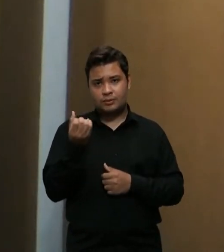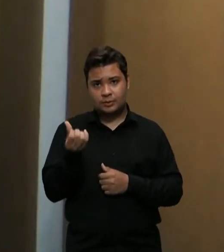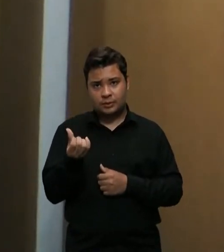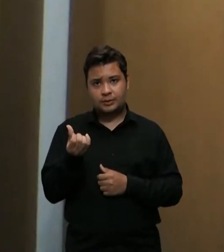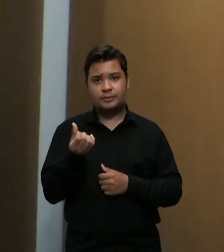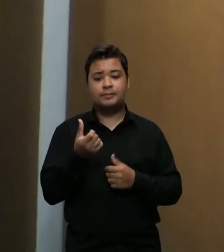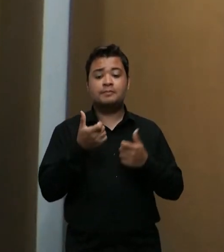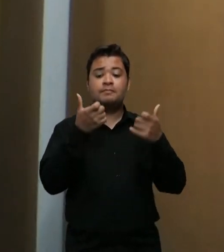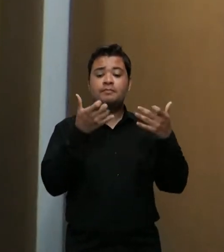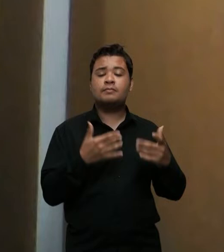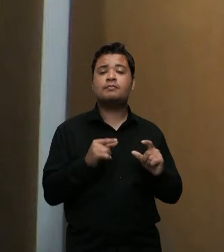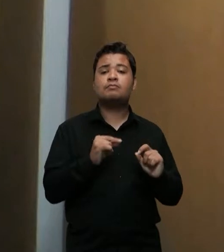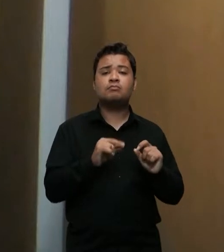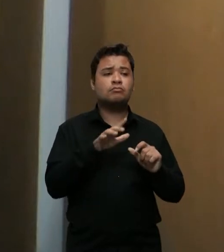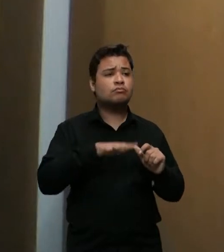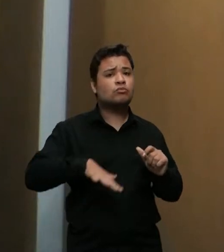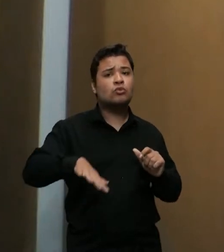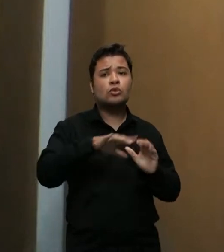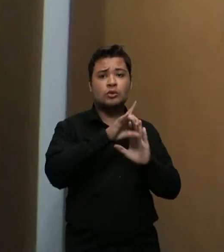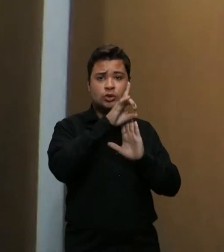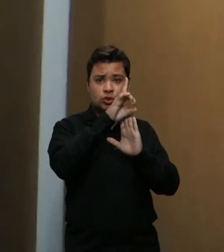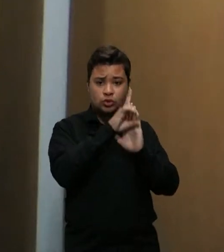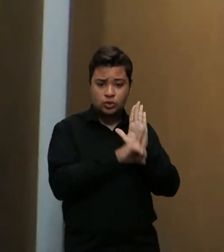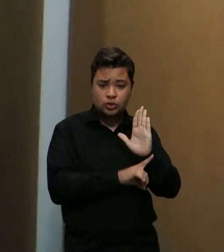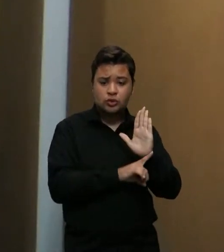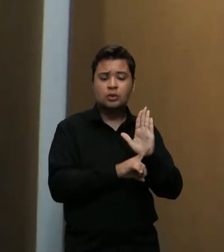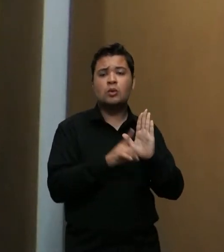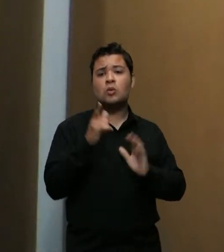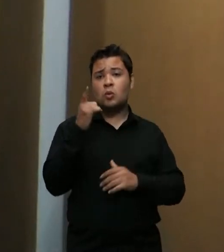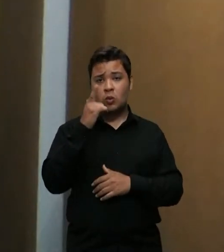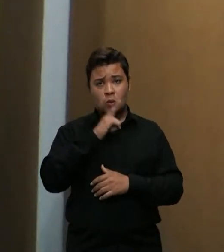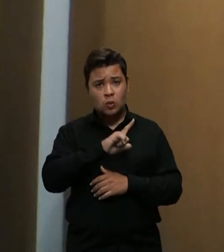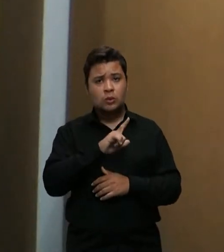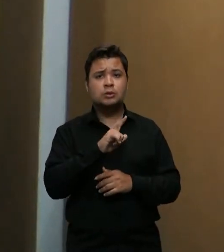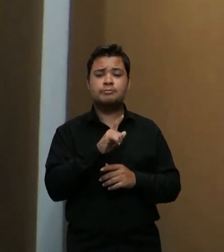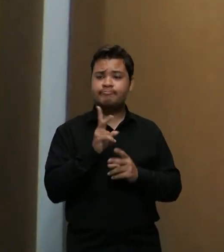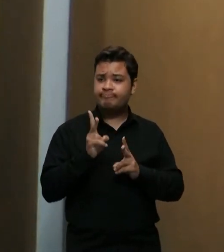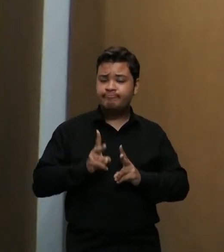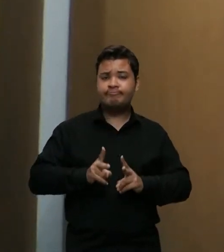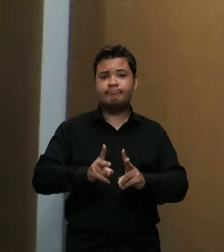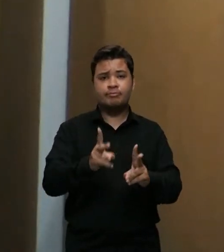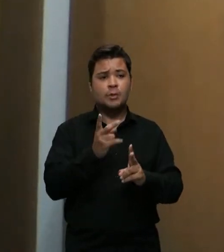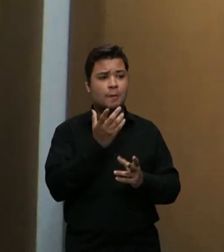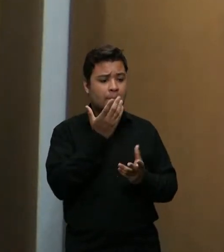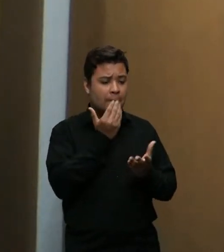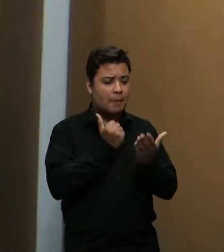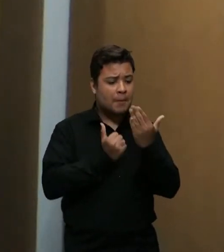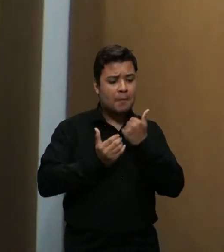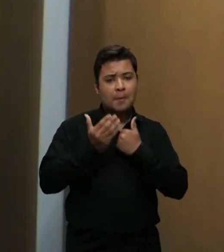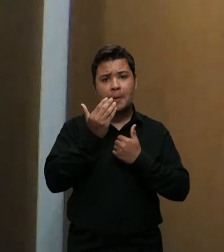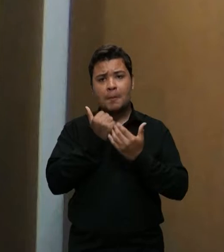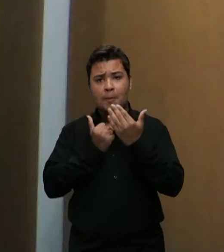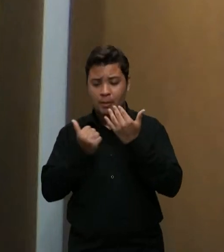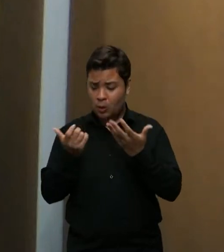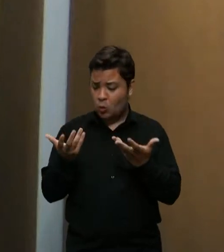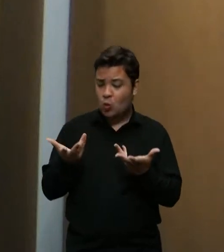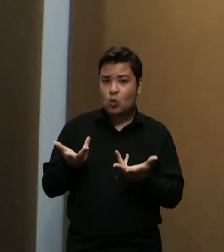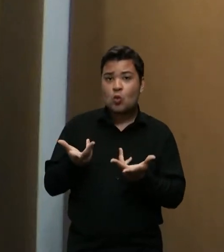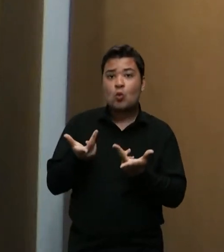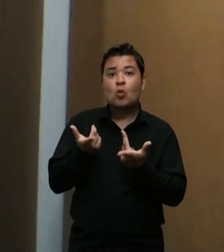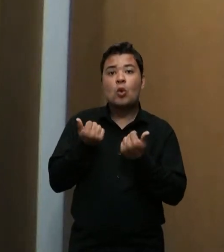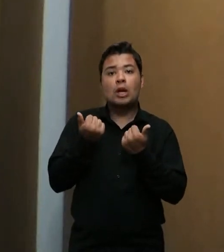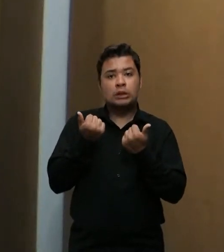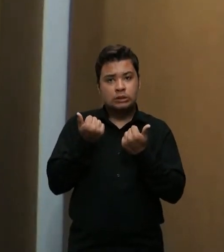e nutricional é o direito de todos a um acesso regular e permanente a uma alimentação de qualidade, em